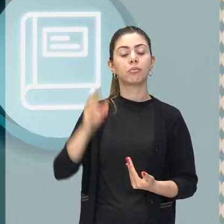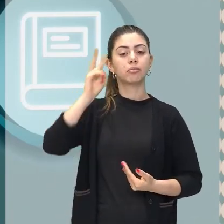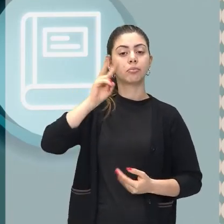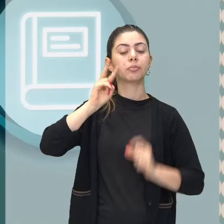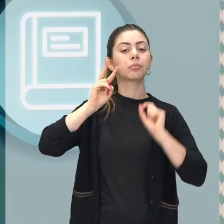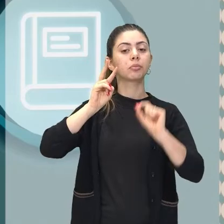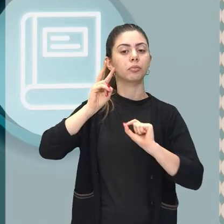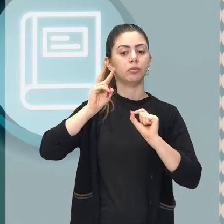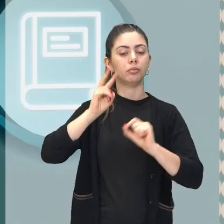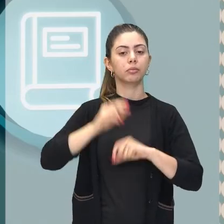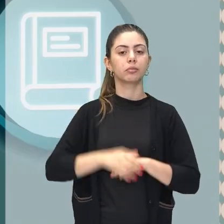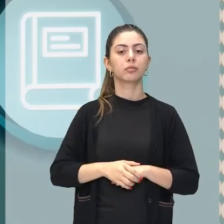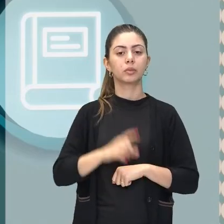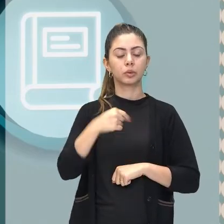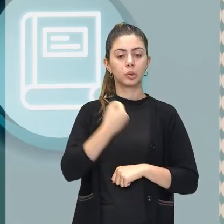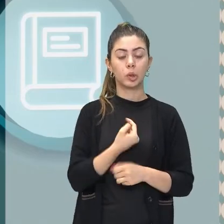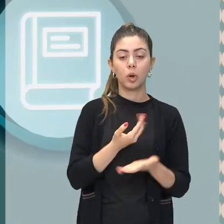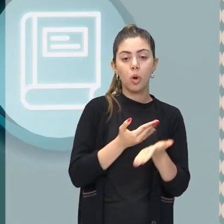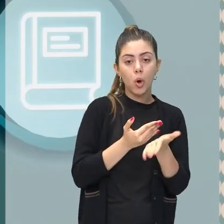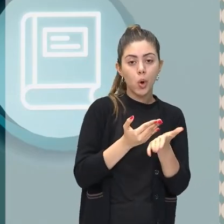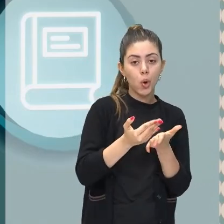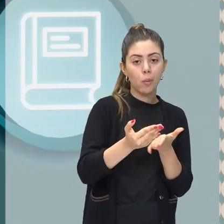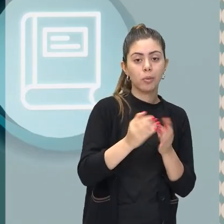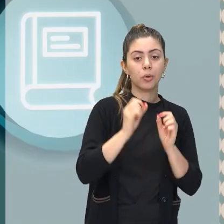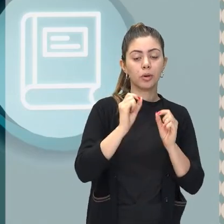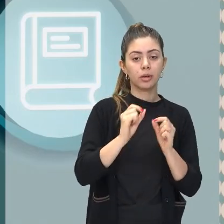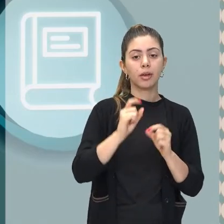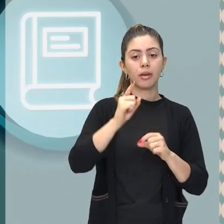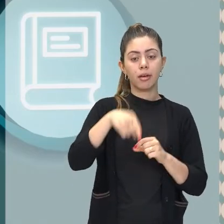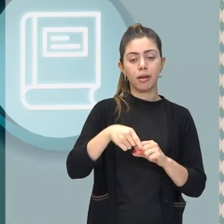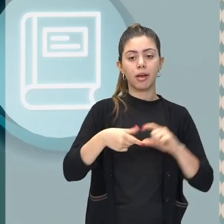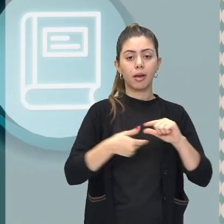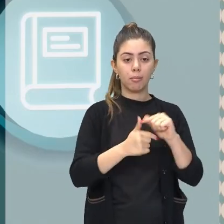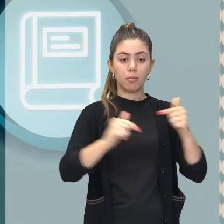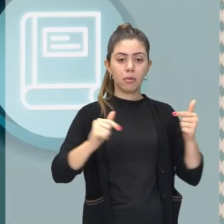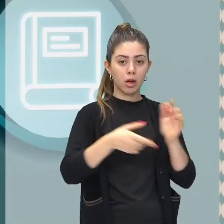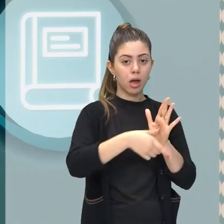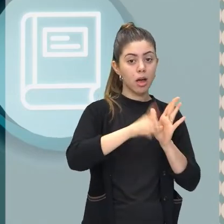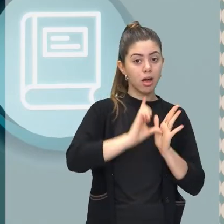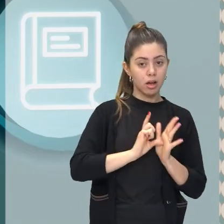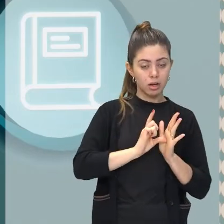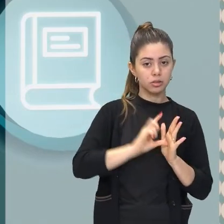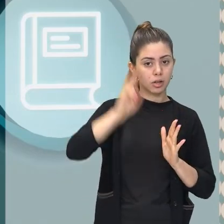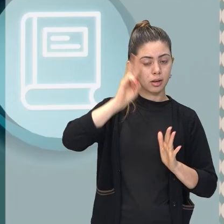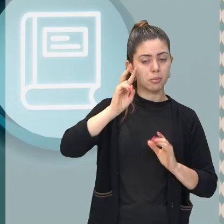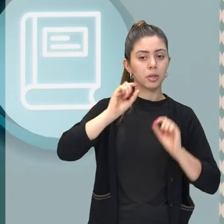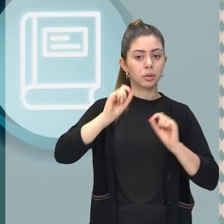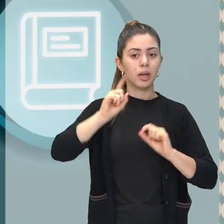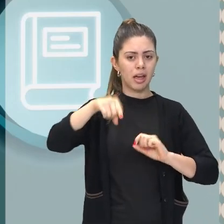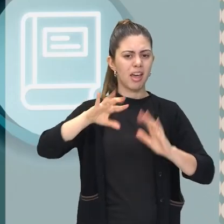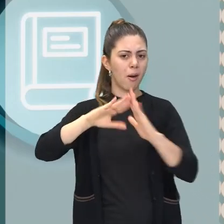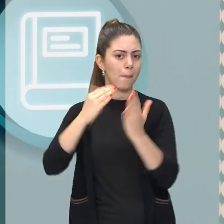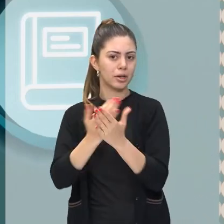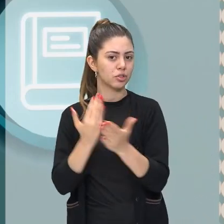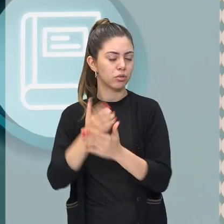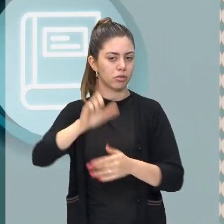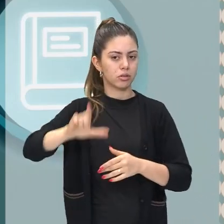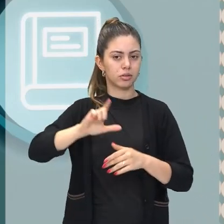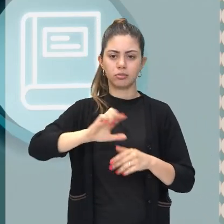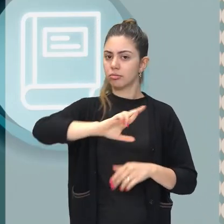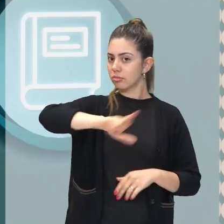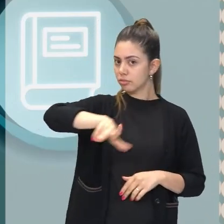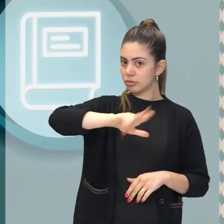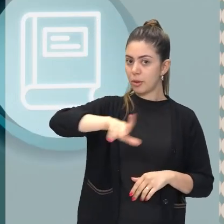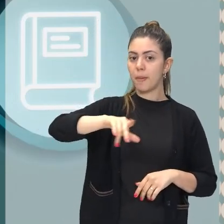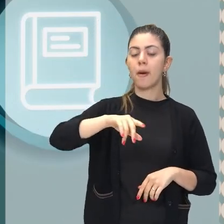lembrar, começamos ali com o pré-modernismo, lembrando que o pré-modernismo não é uma escola